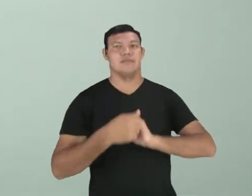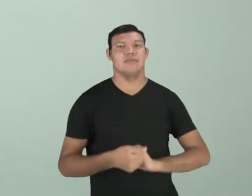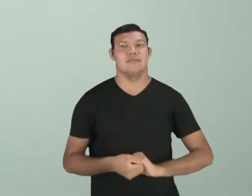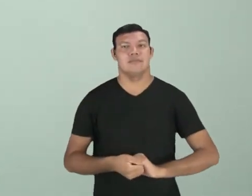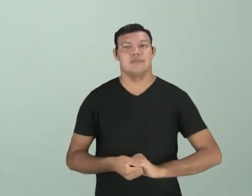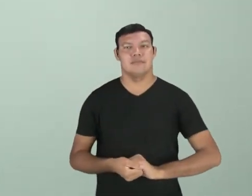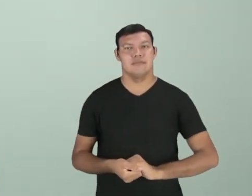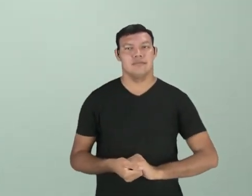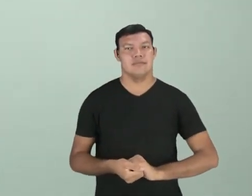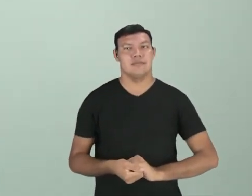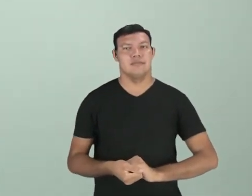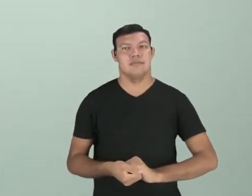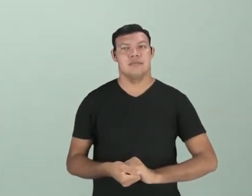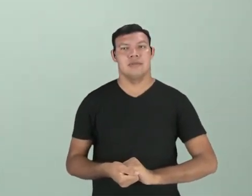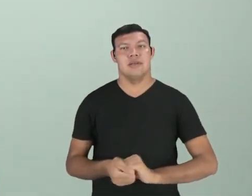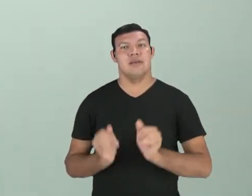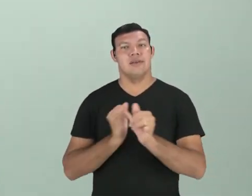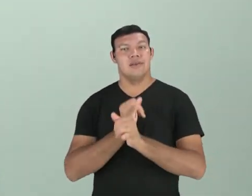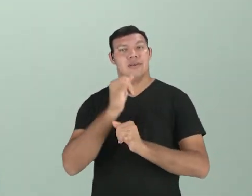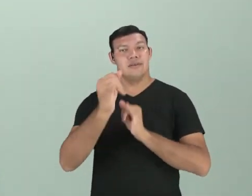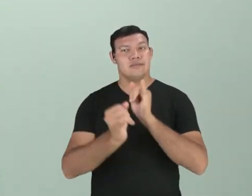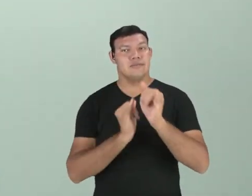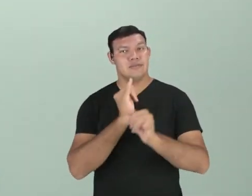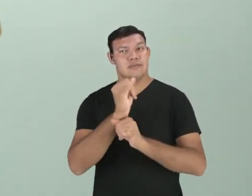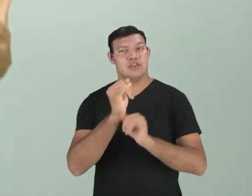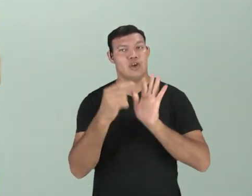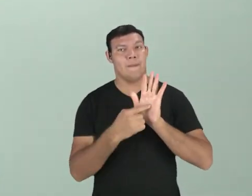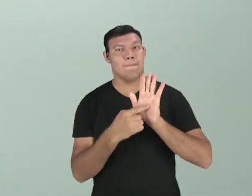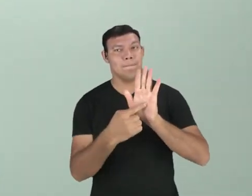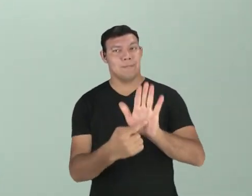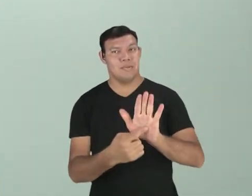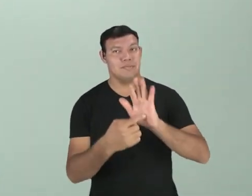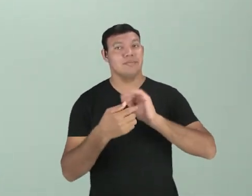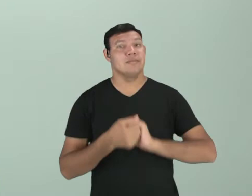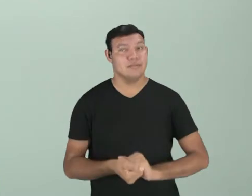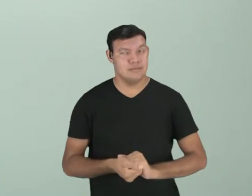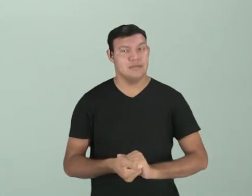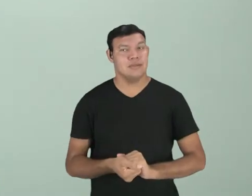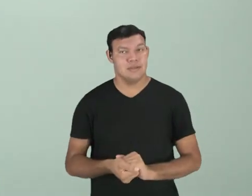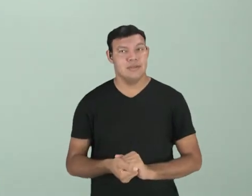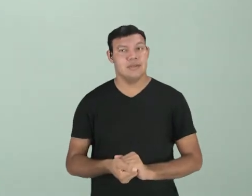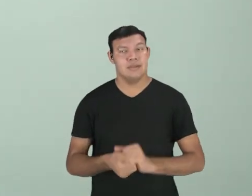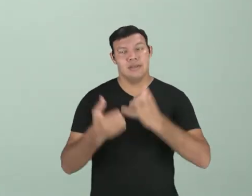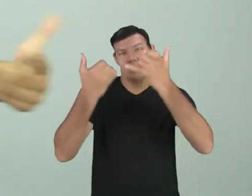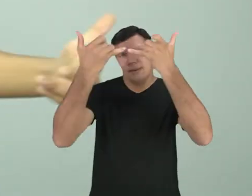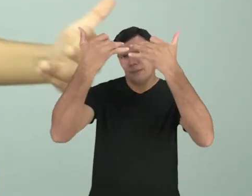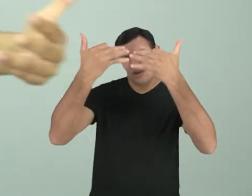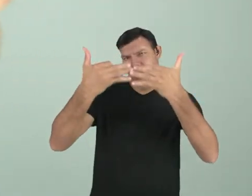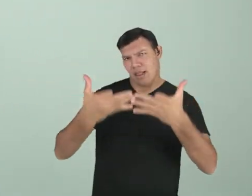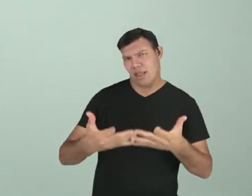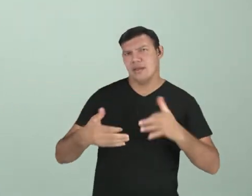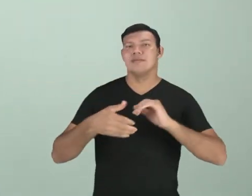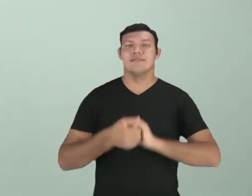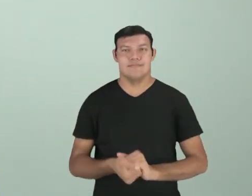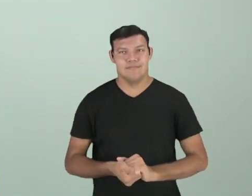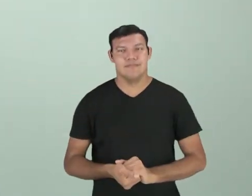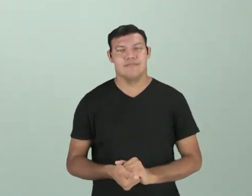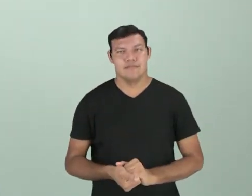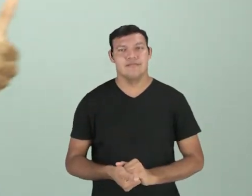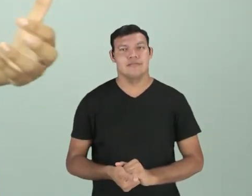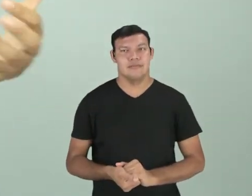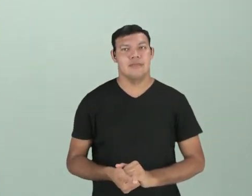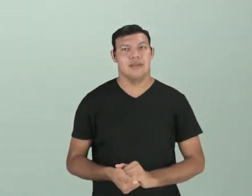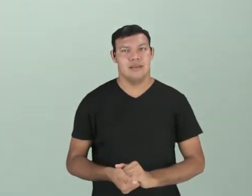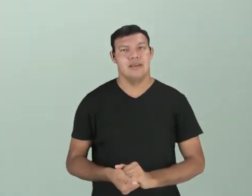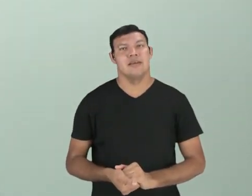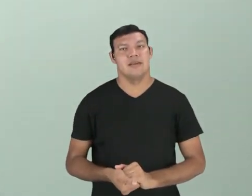né? Ela traz a internet, ela novamente traz, ela vem explicando, né, onde você está. Ela